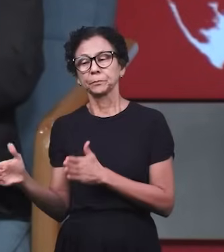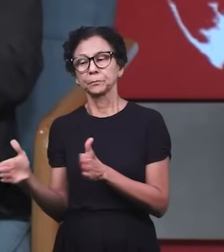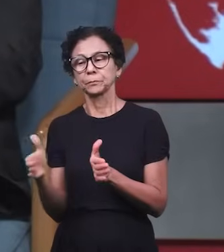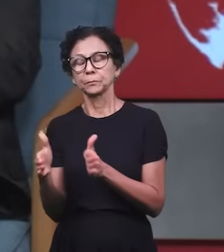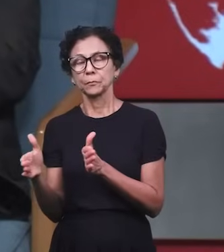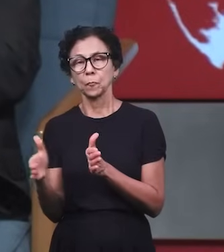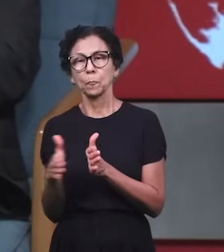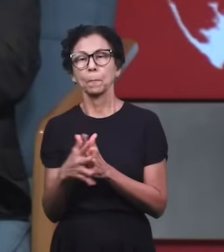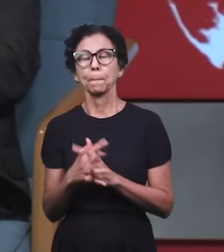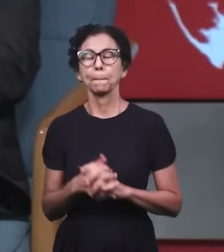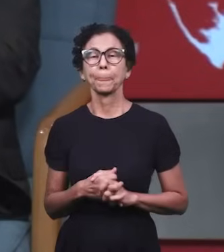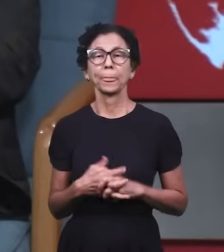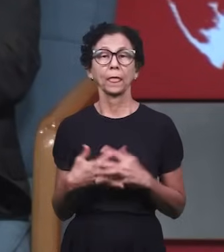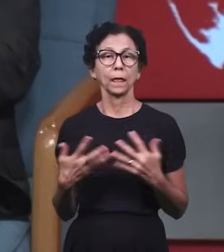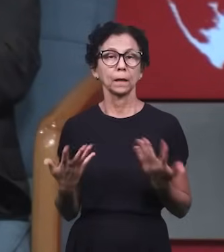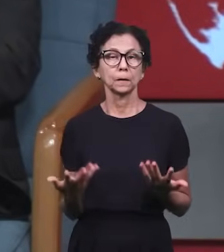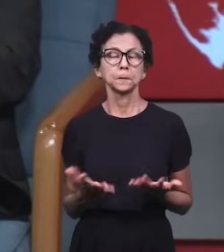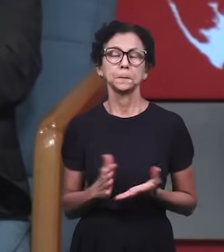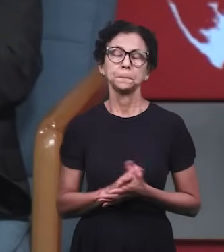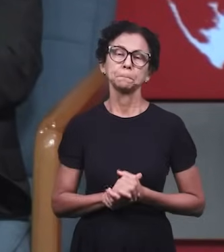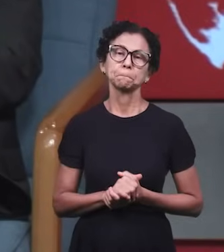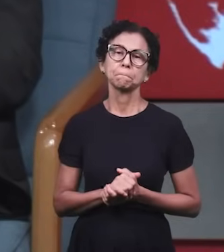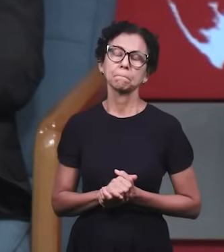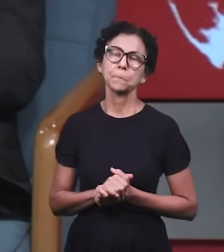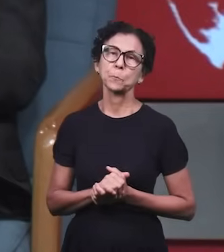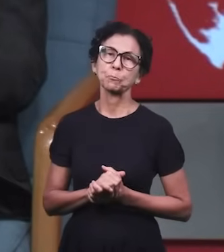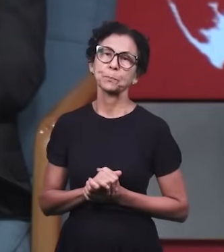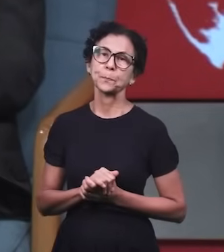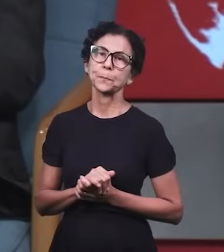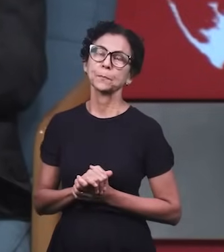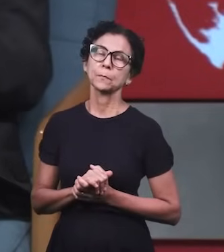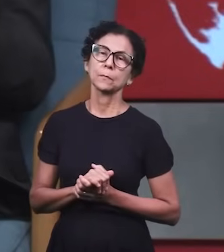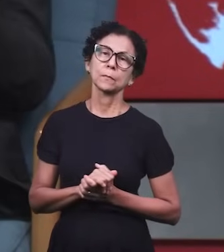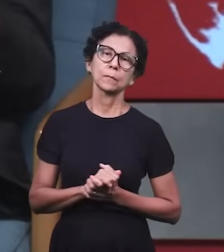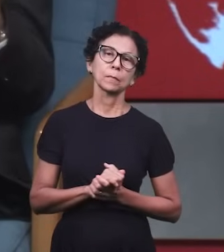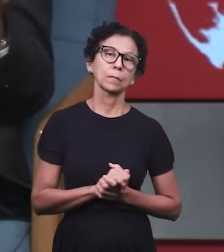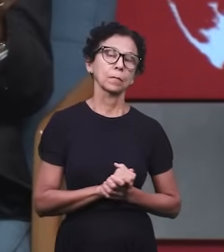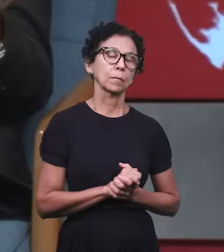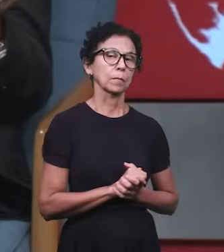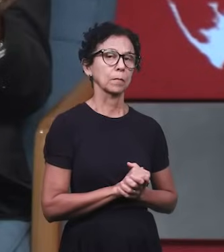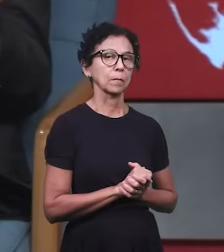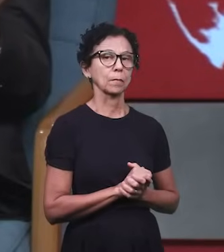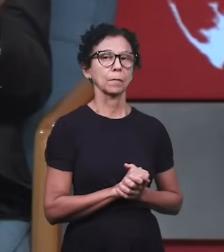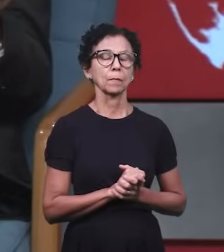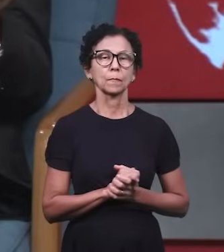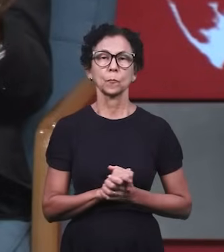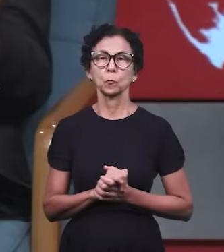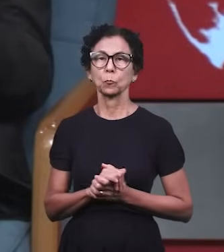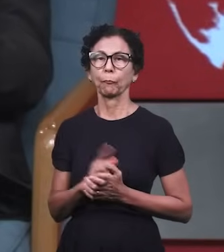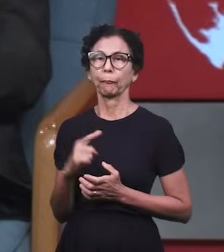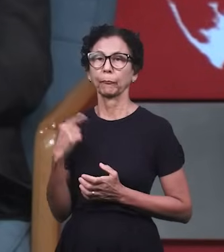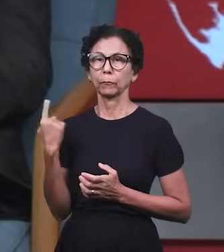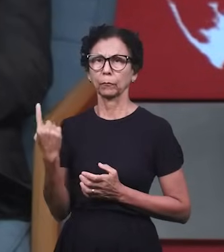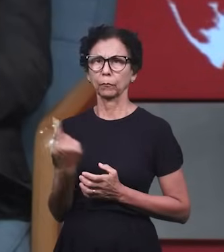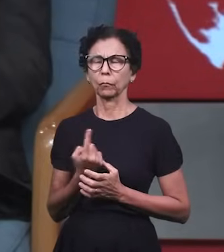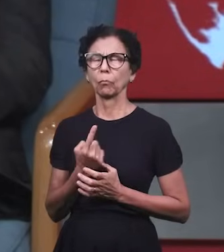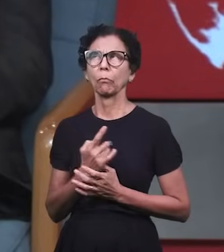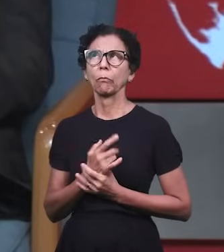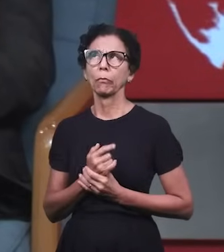evento no Pentecoste, quer dizer, é por isso que nós somos chamados de